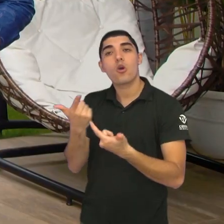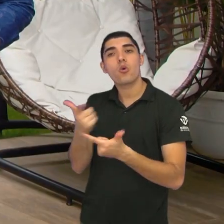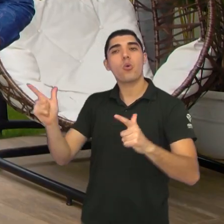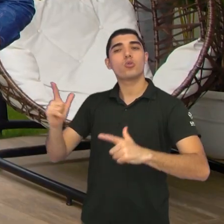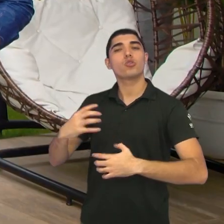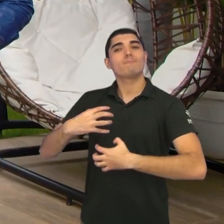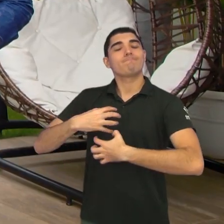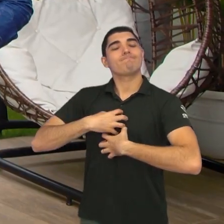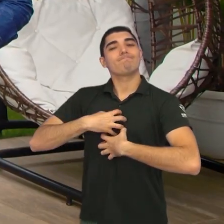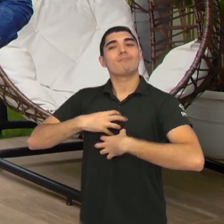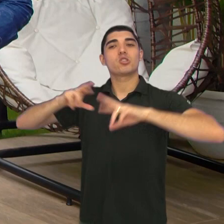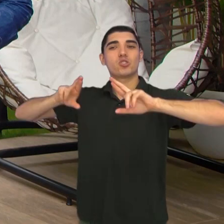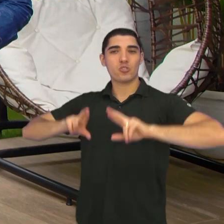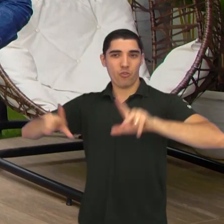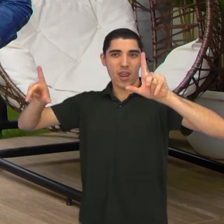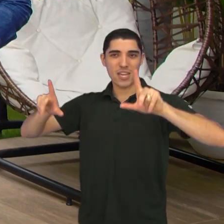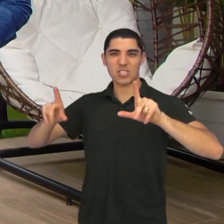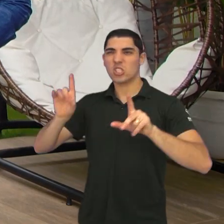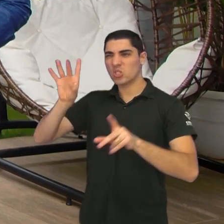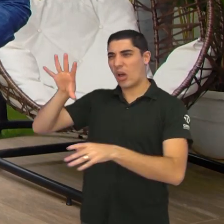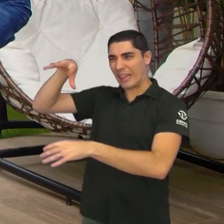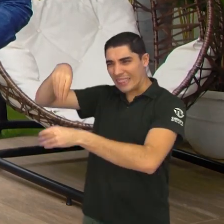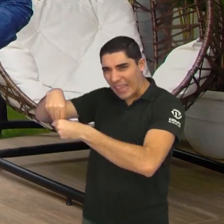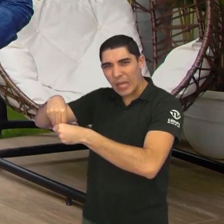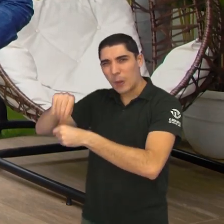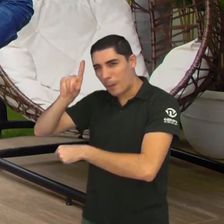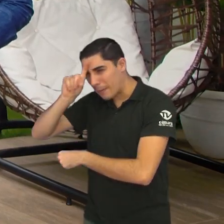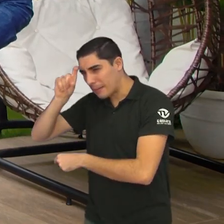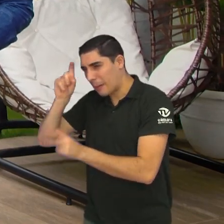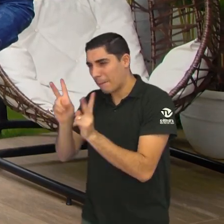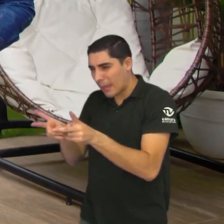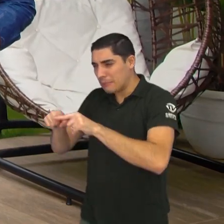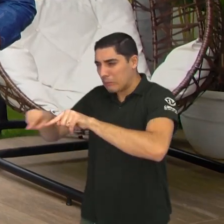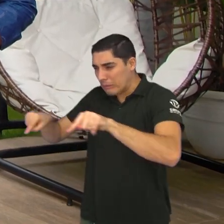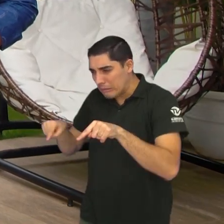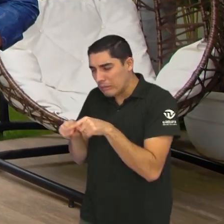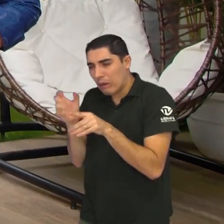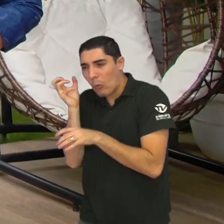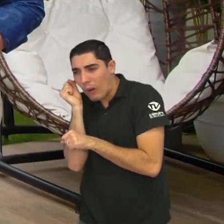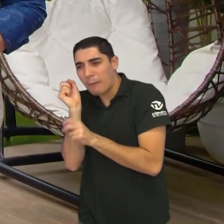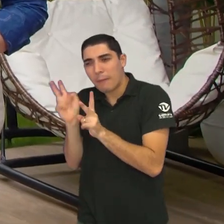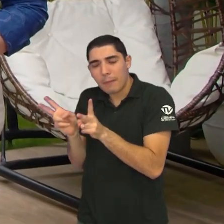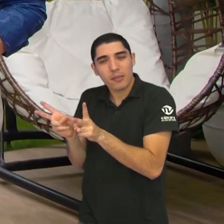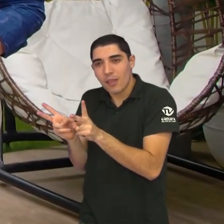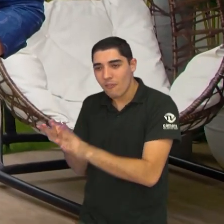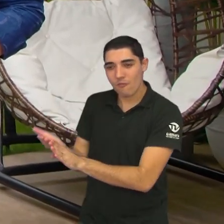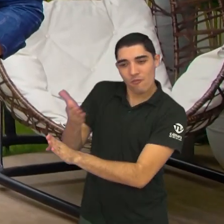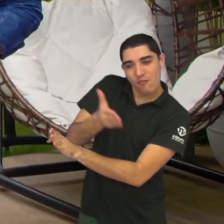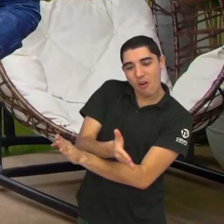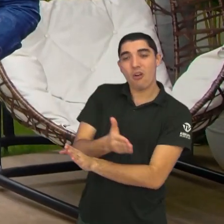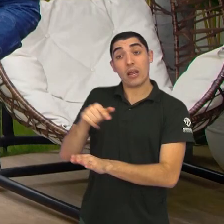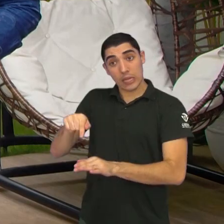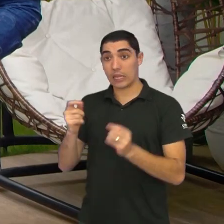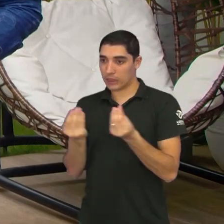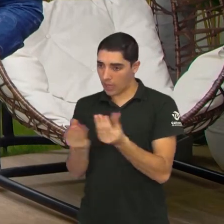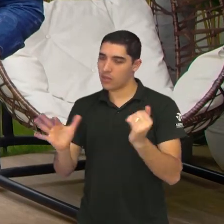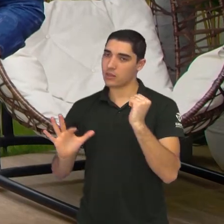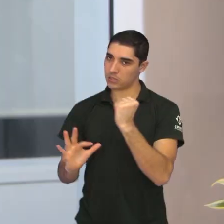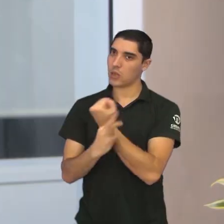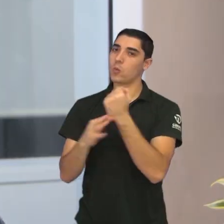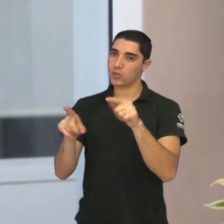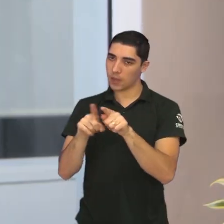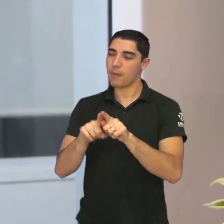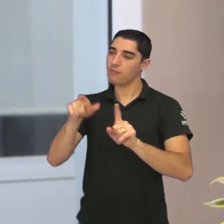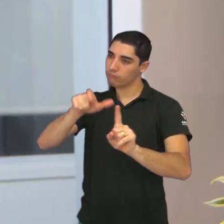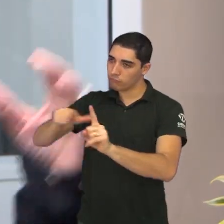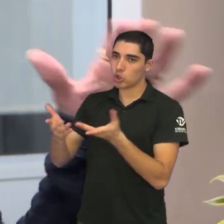outro ambiente fora do quarto, fora do apartamento, né? E que seja seguro para cada criança e jovem que